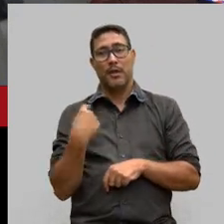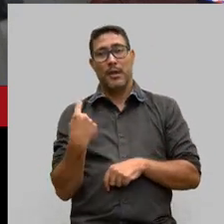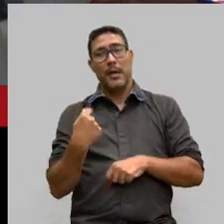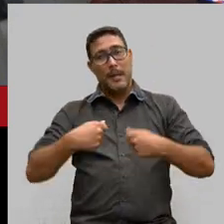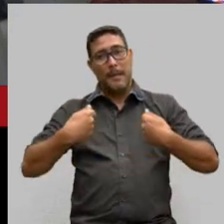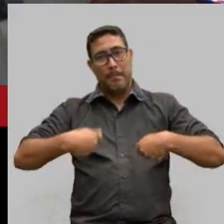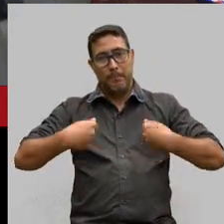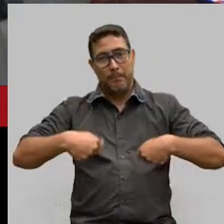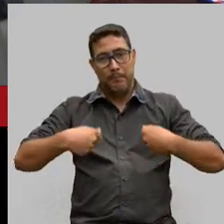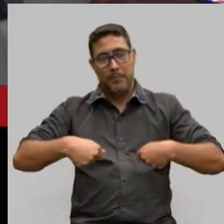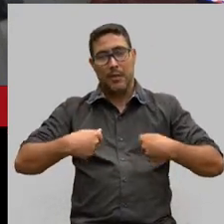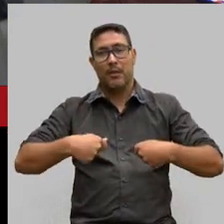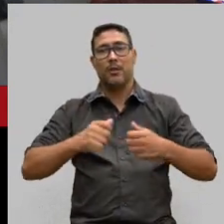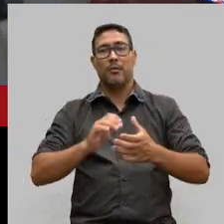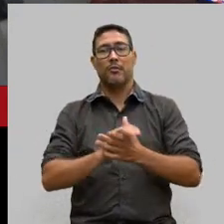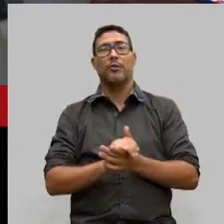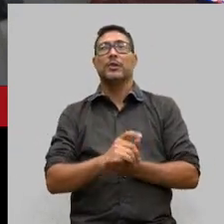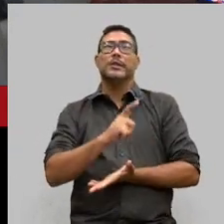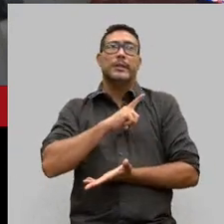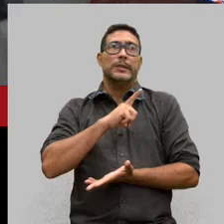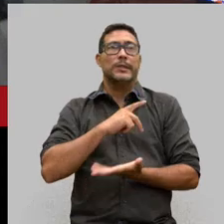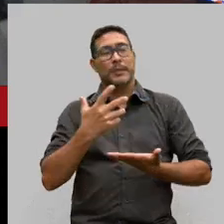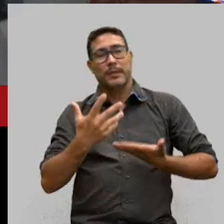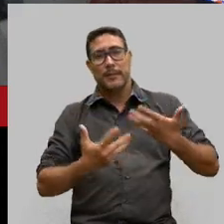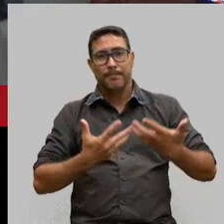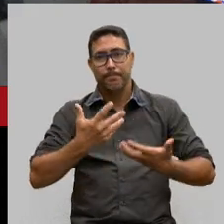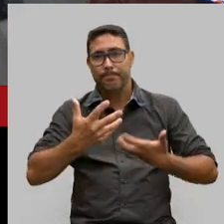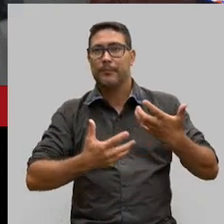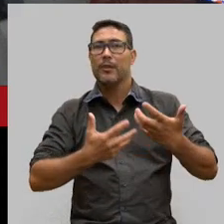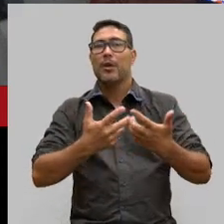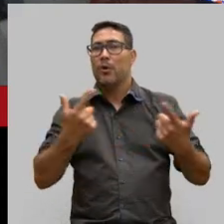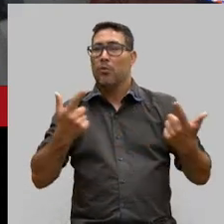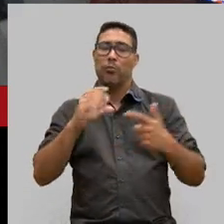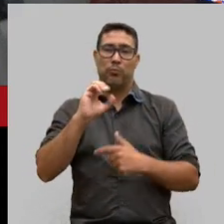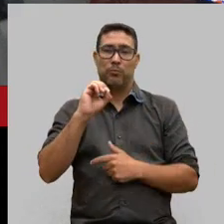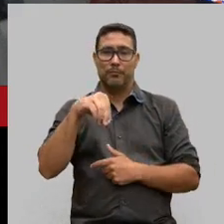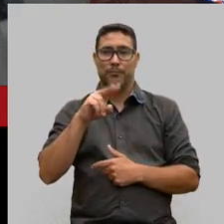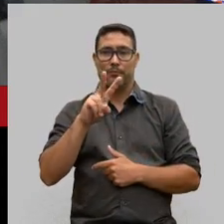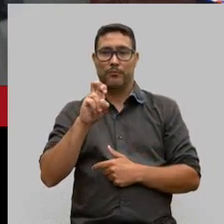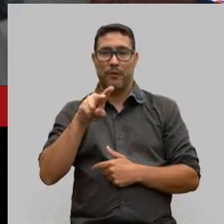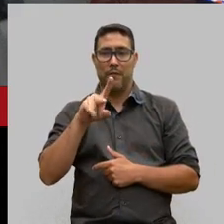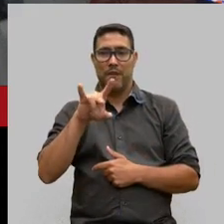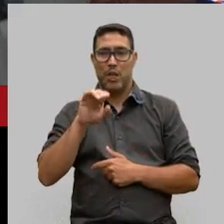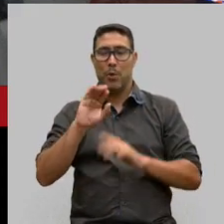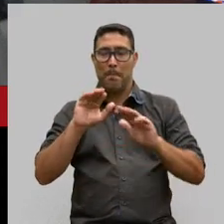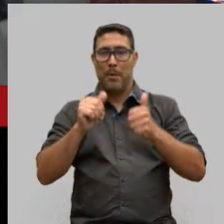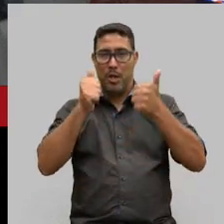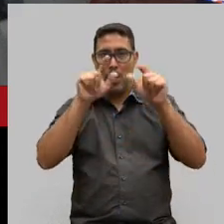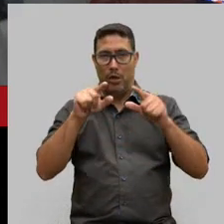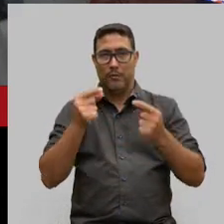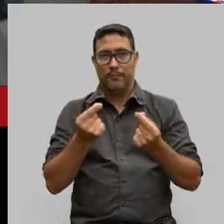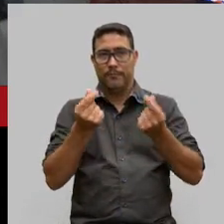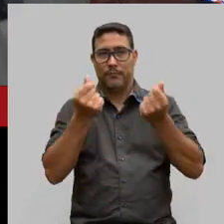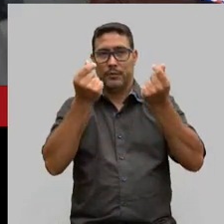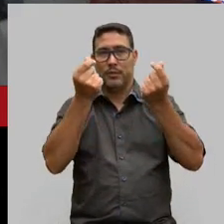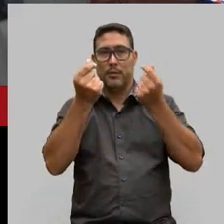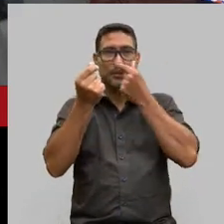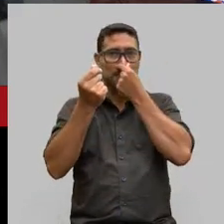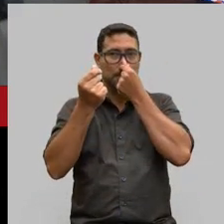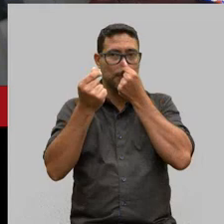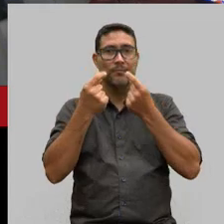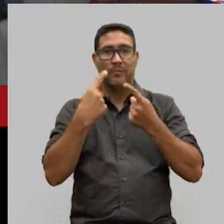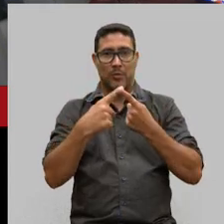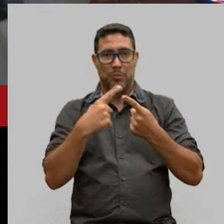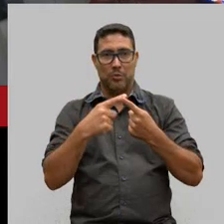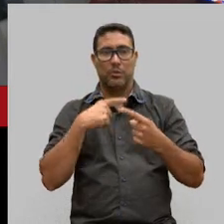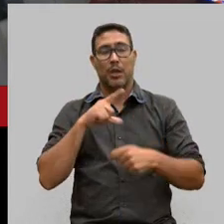subsídio maior uma um melhor né financeiramente falando porque a gente